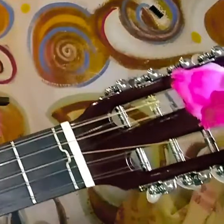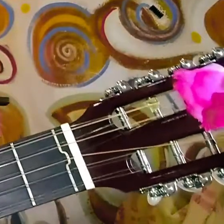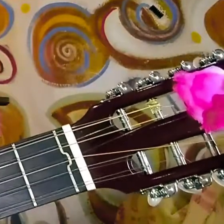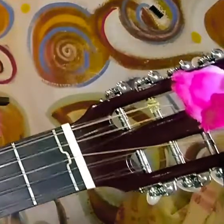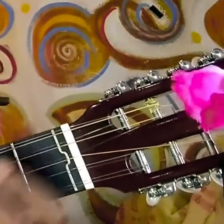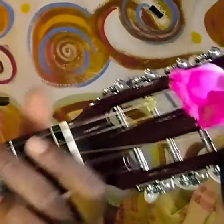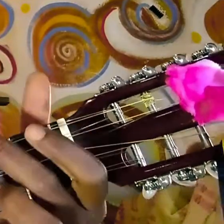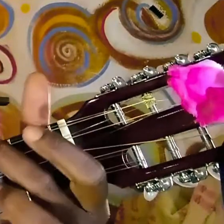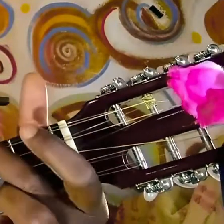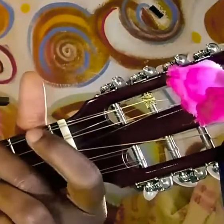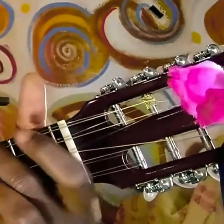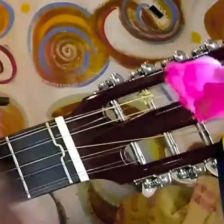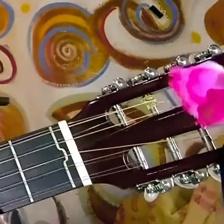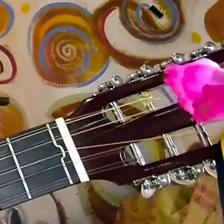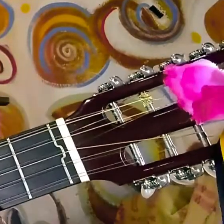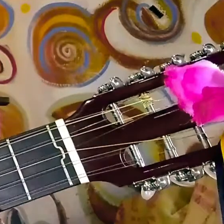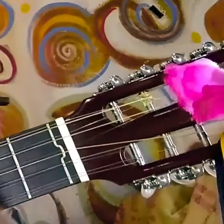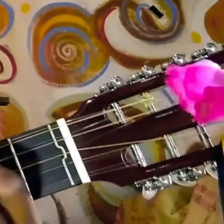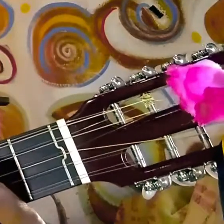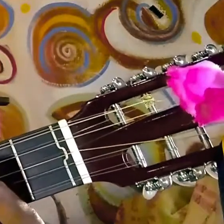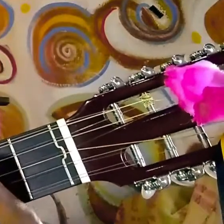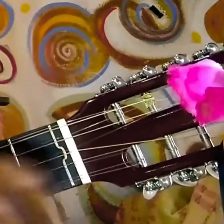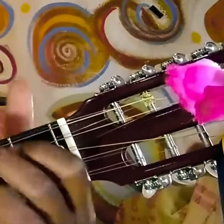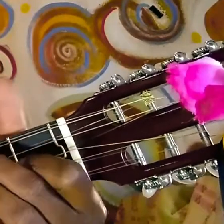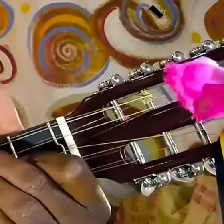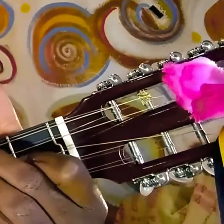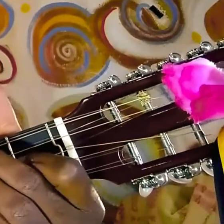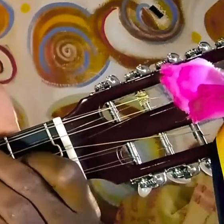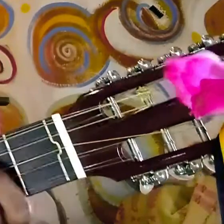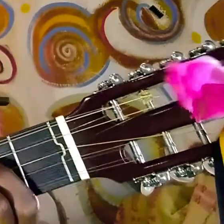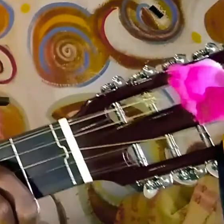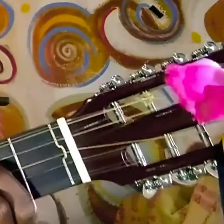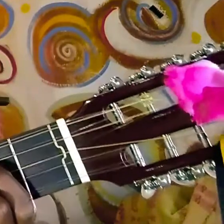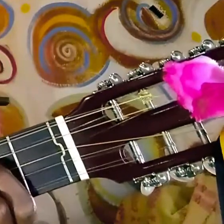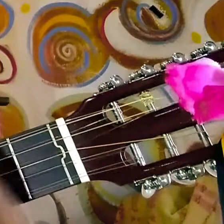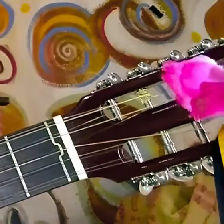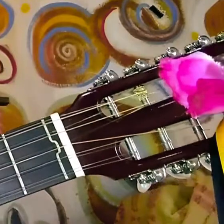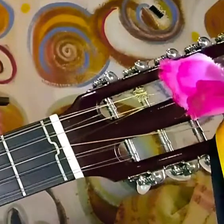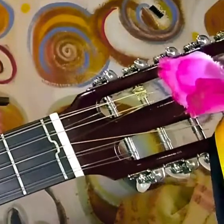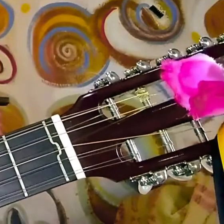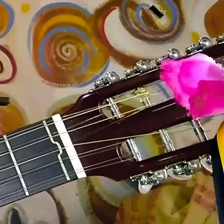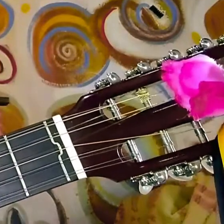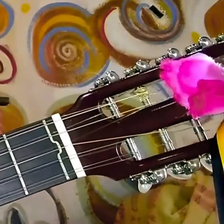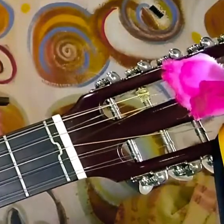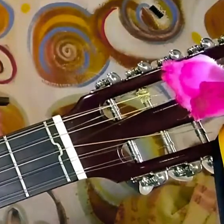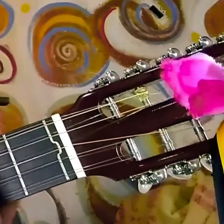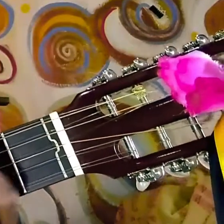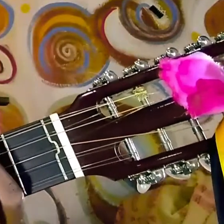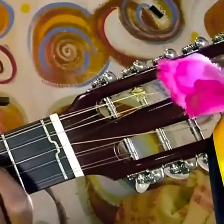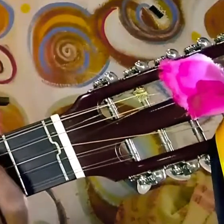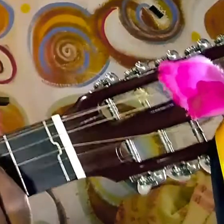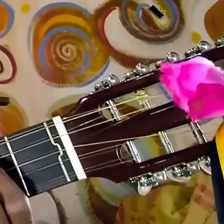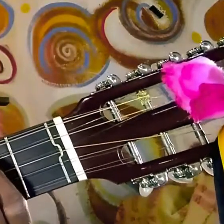pedido seja você desmaiar é uma estrela aqui